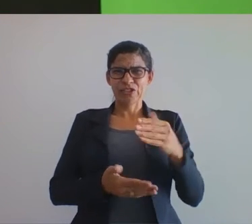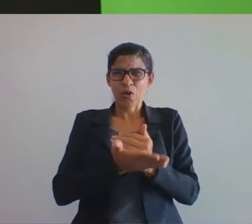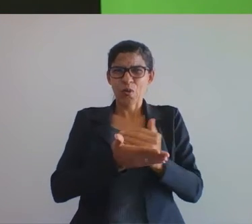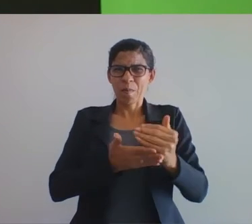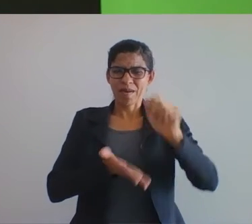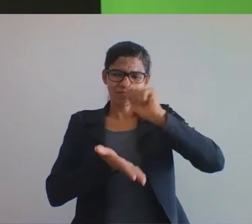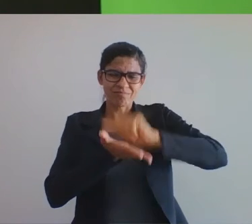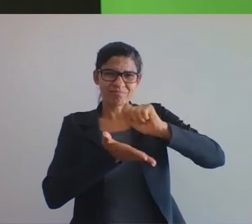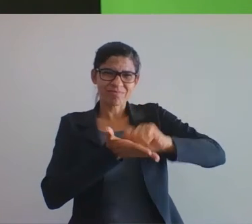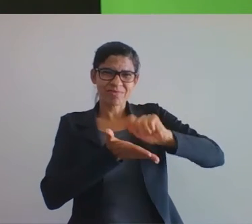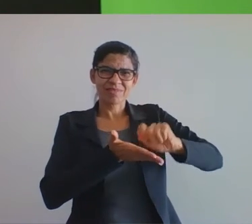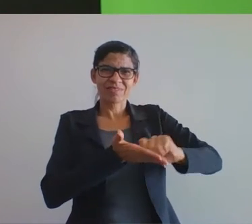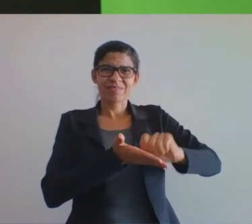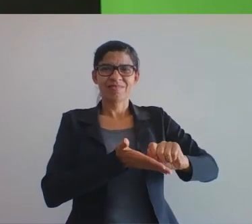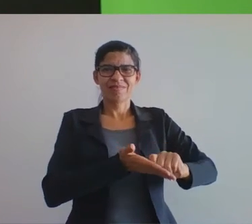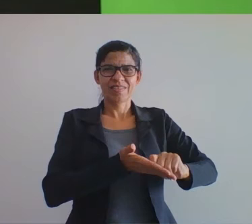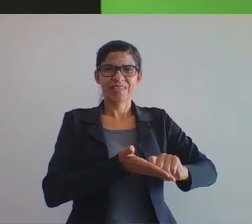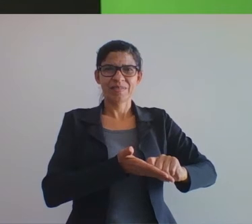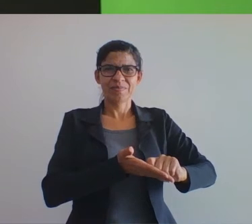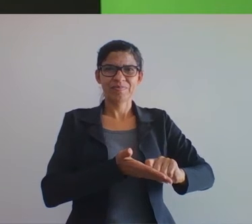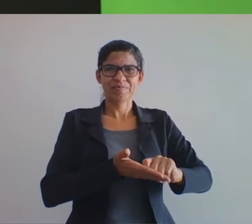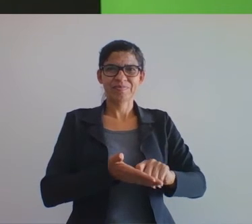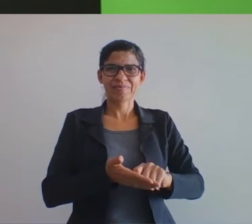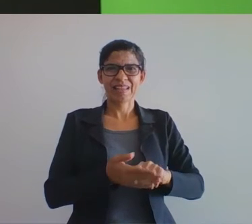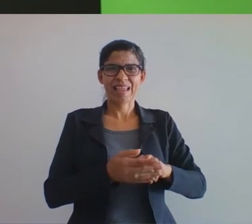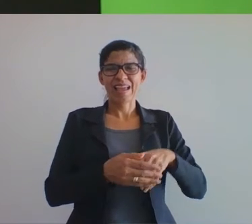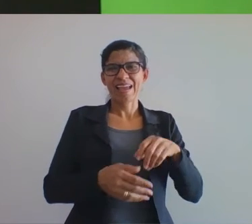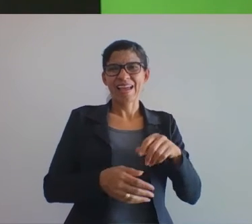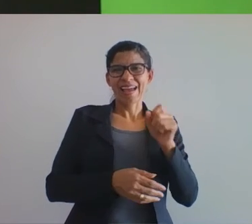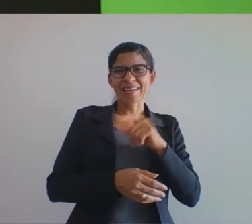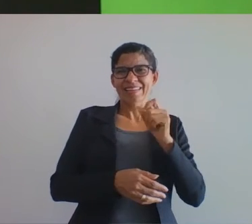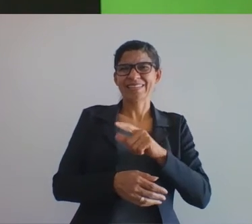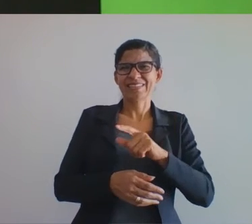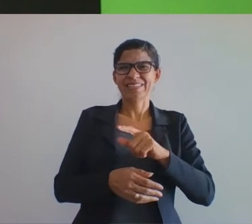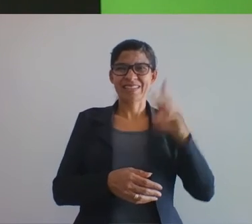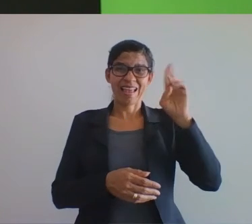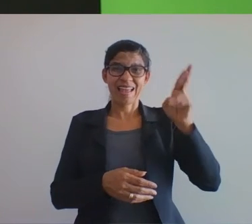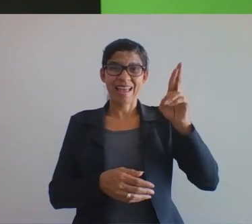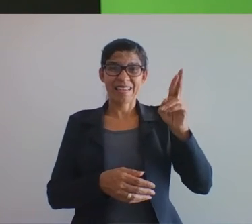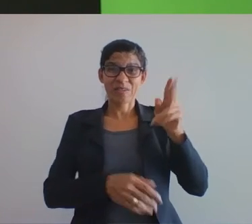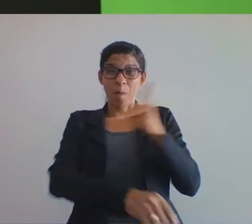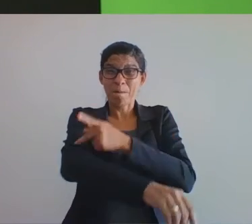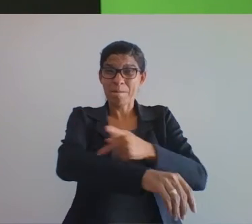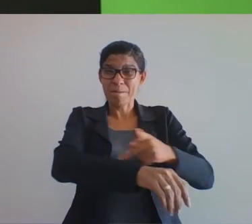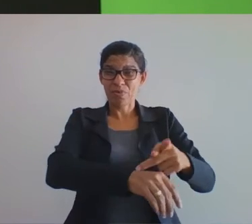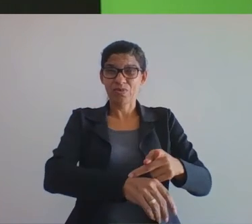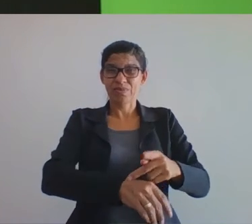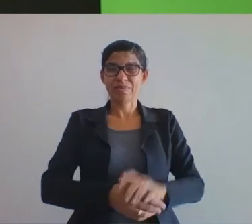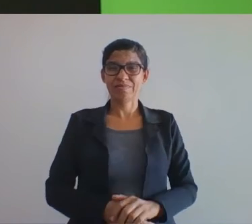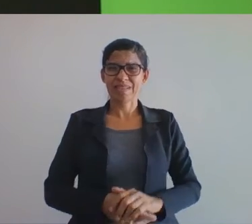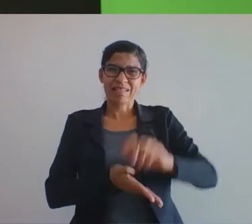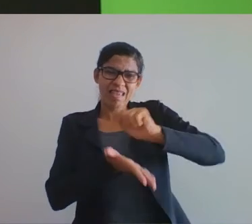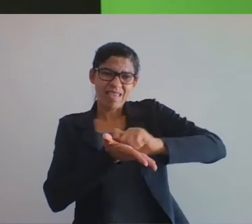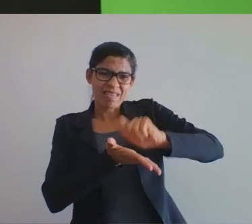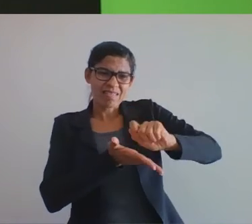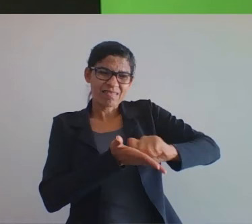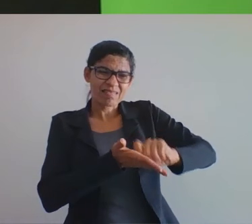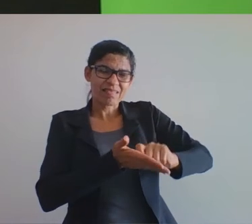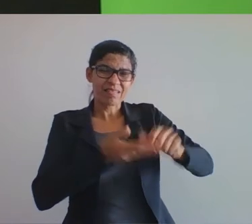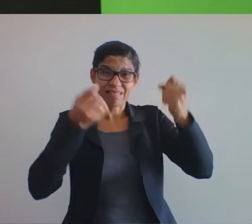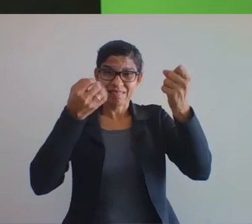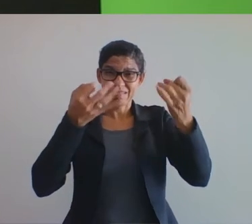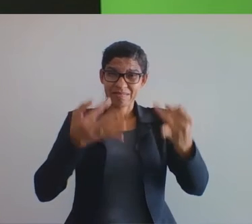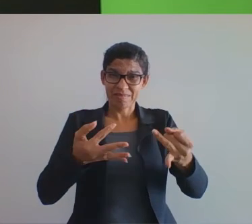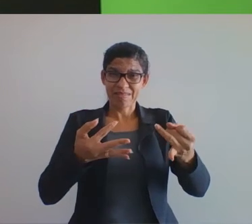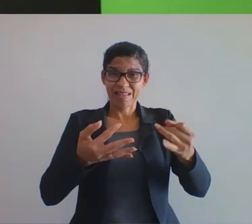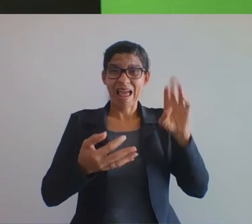obras, A Crítica da Razão Pura. Ele fundamenta que tanto a razão assim, bem como a